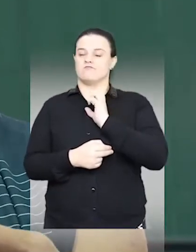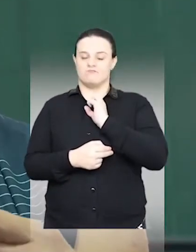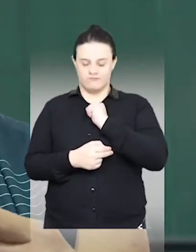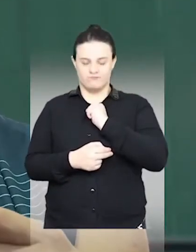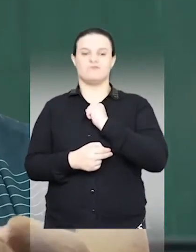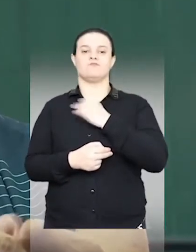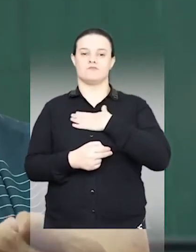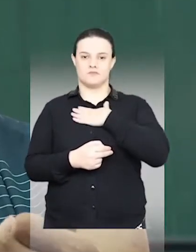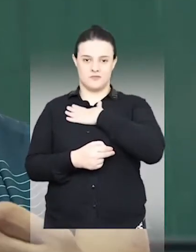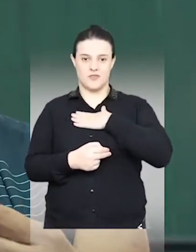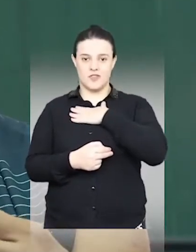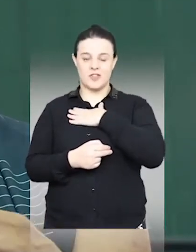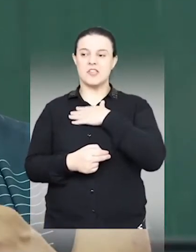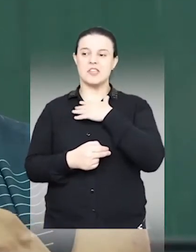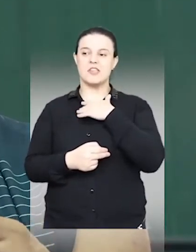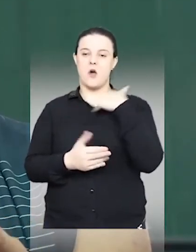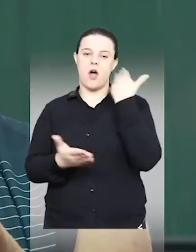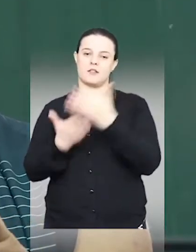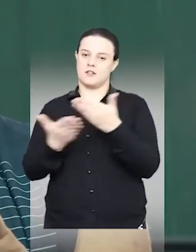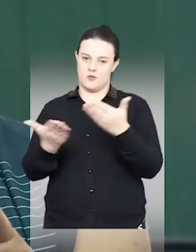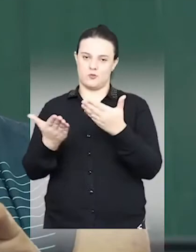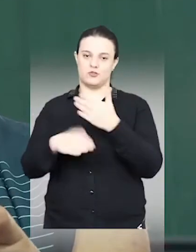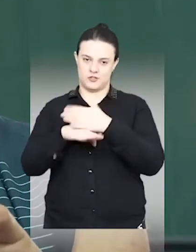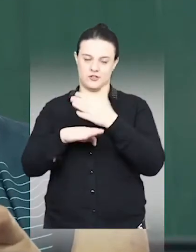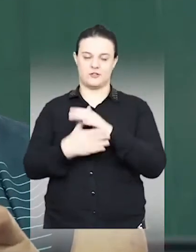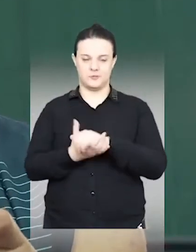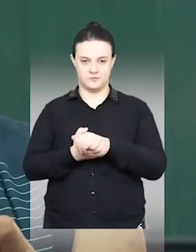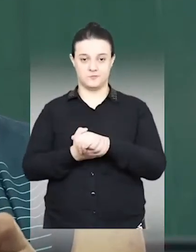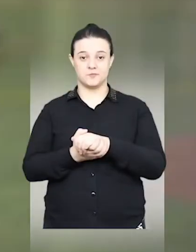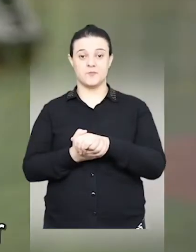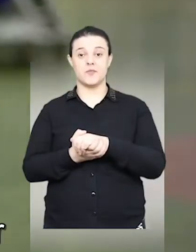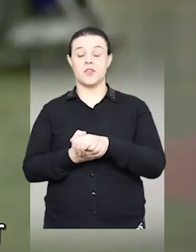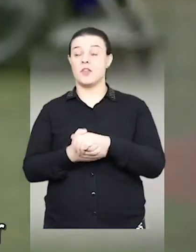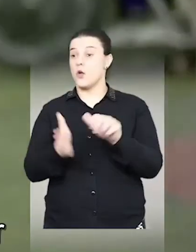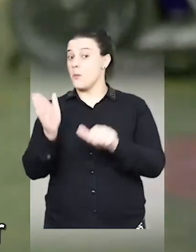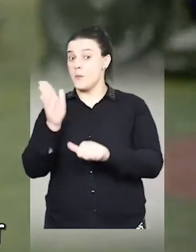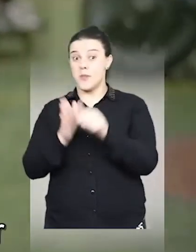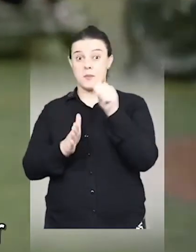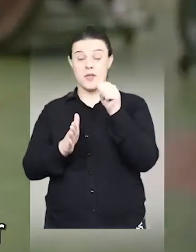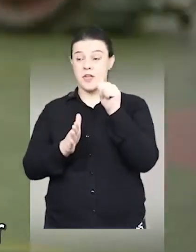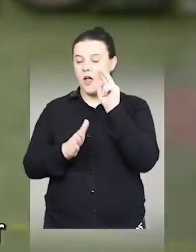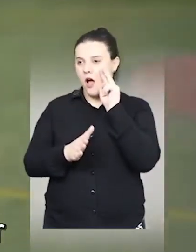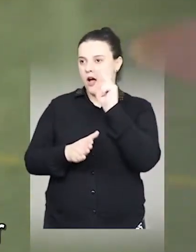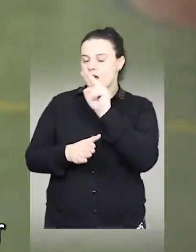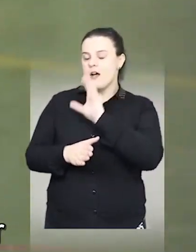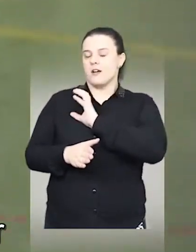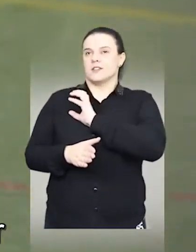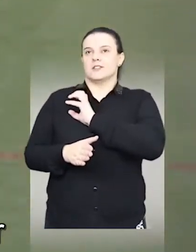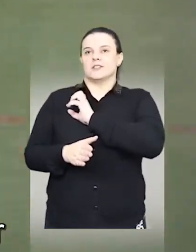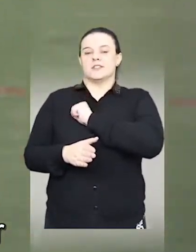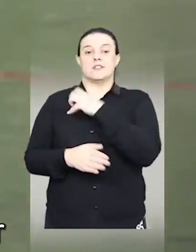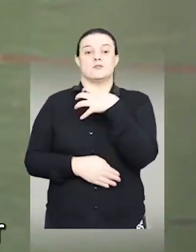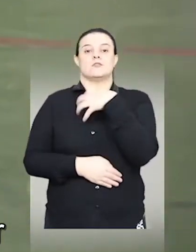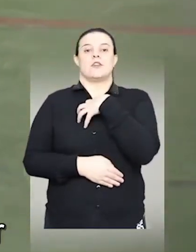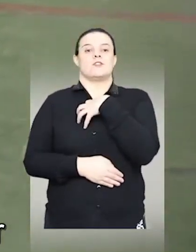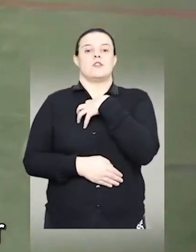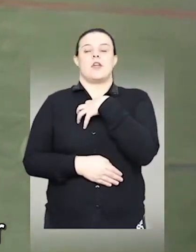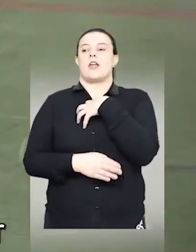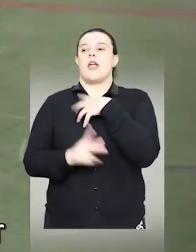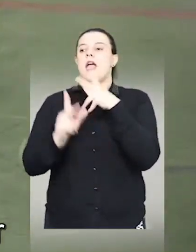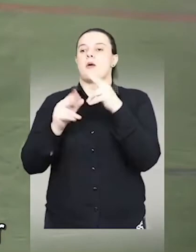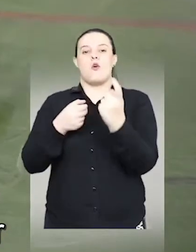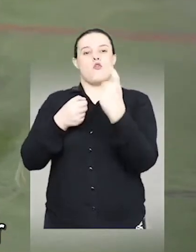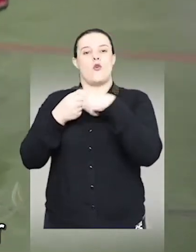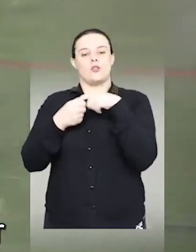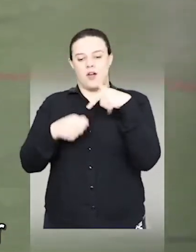me apaixonou e fez eu estar nele até hoje, né? Foi amor à primeira vista. Eu me senti como